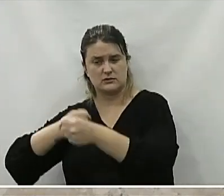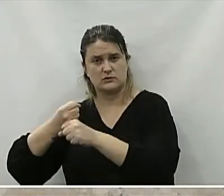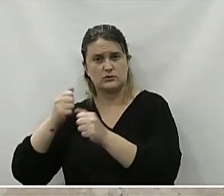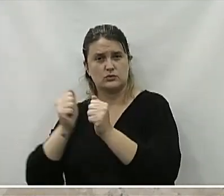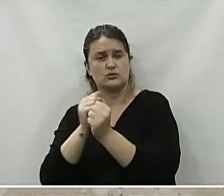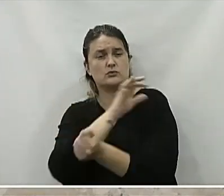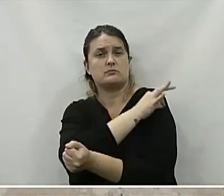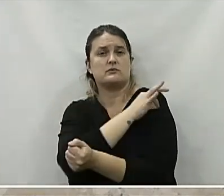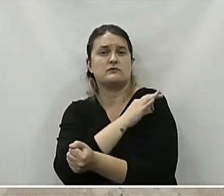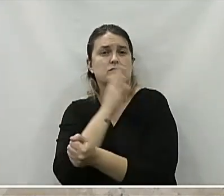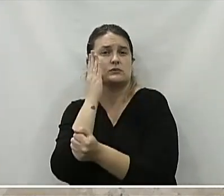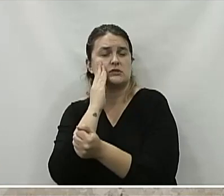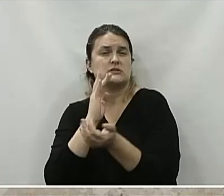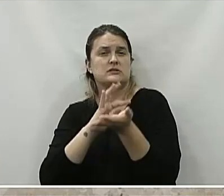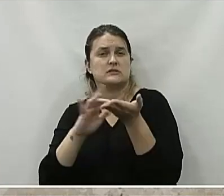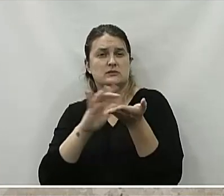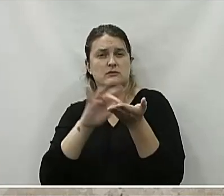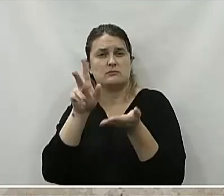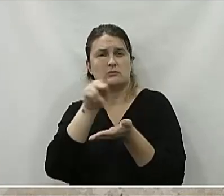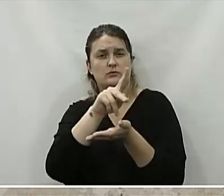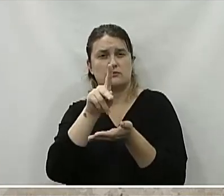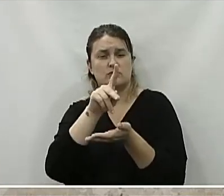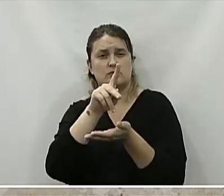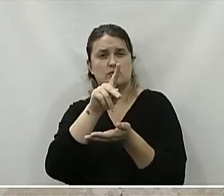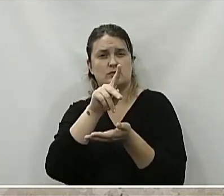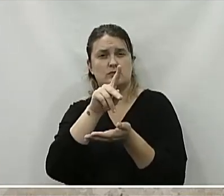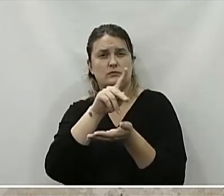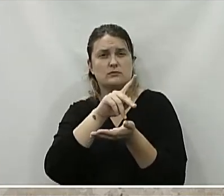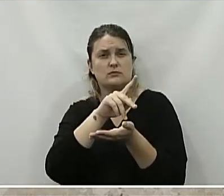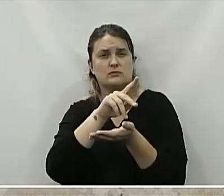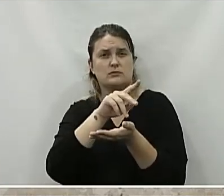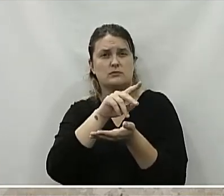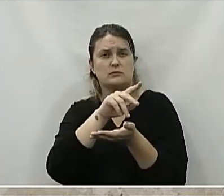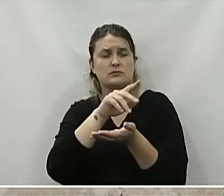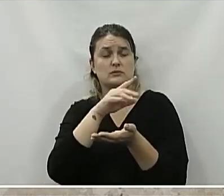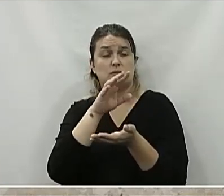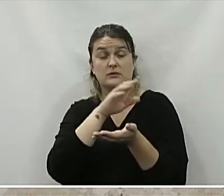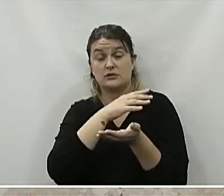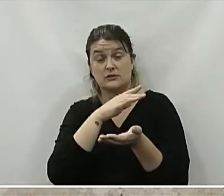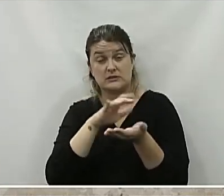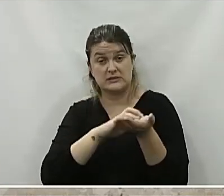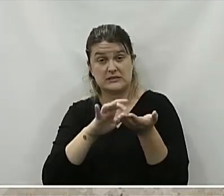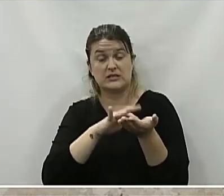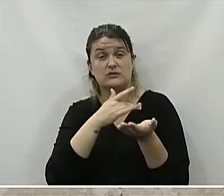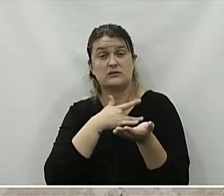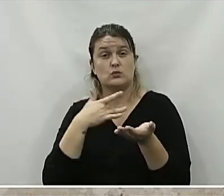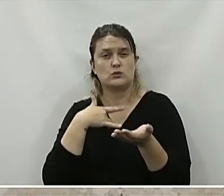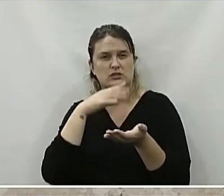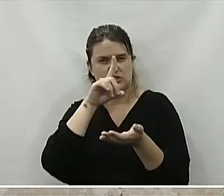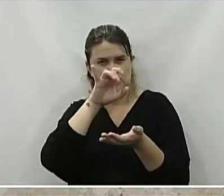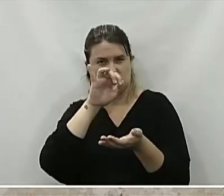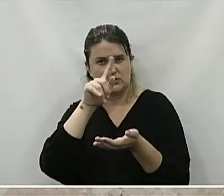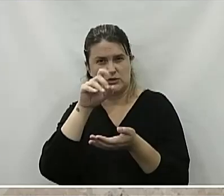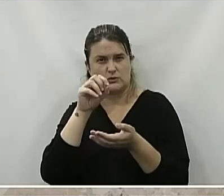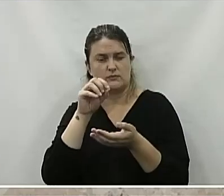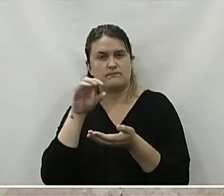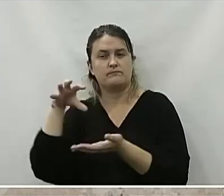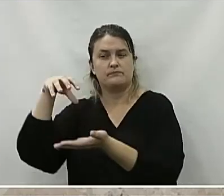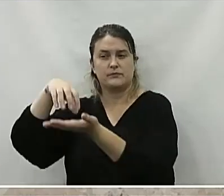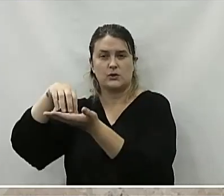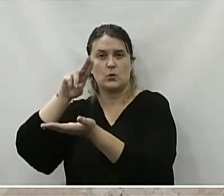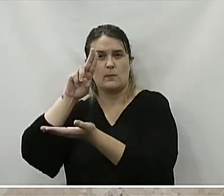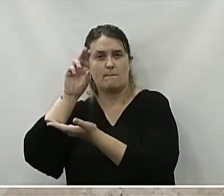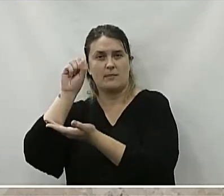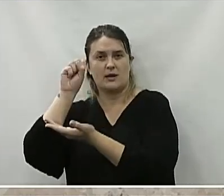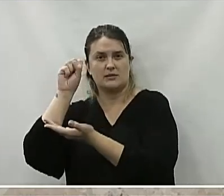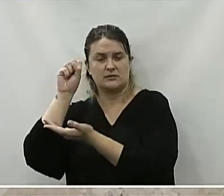juntamente com o prefeito Bashir e o secretário Diego da Secretaria de Saúde, a reforma prevista para a UBS do bairro São